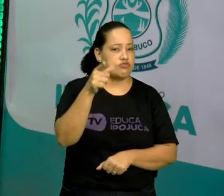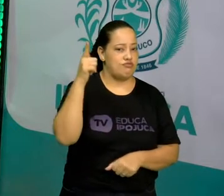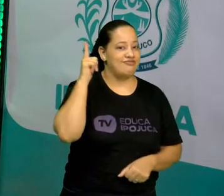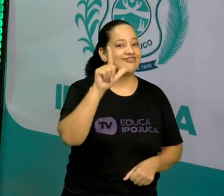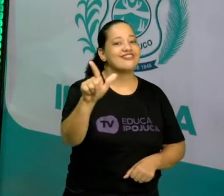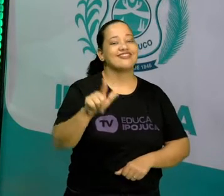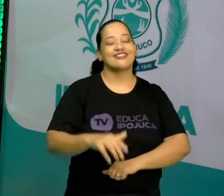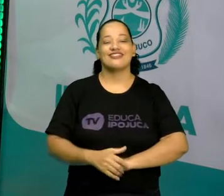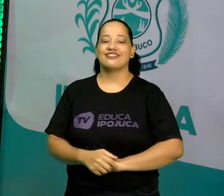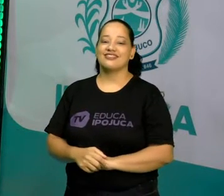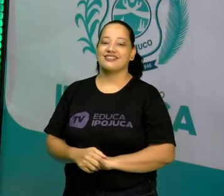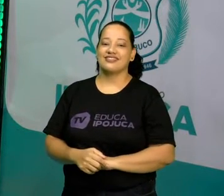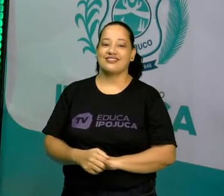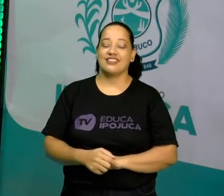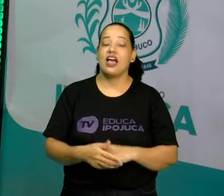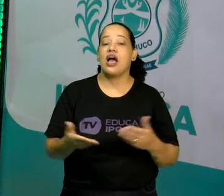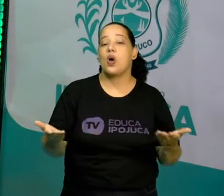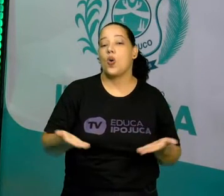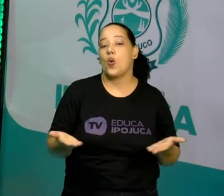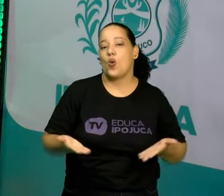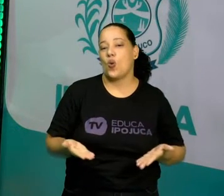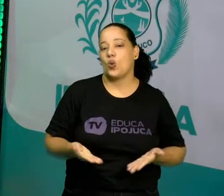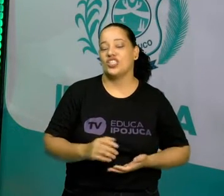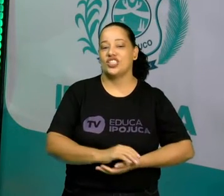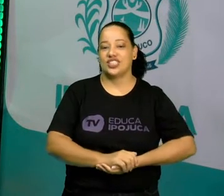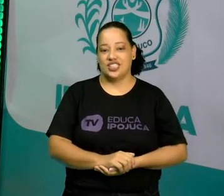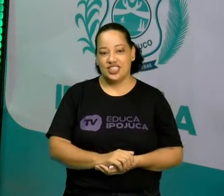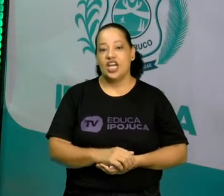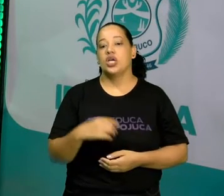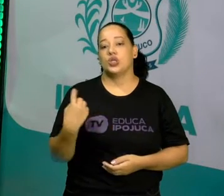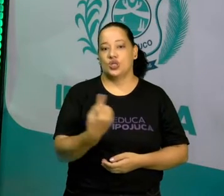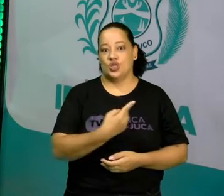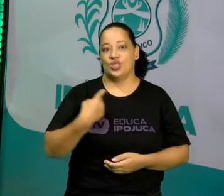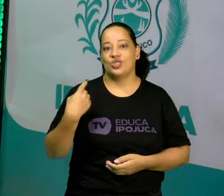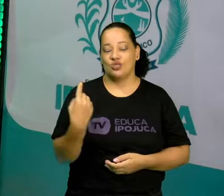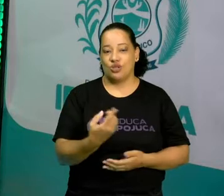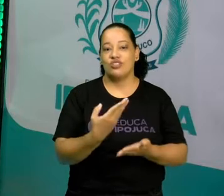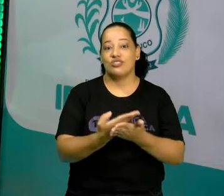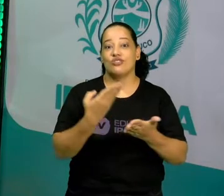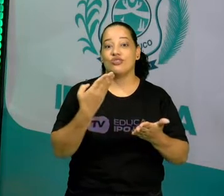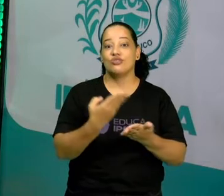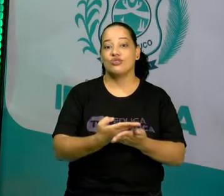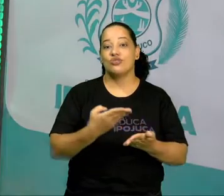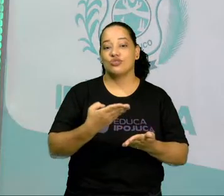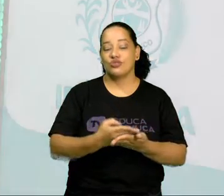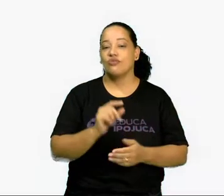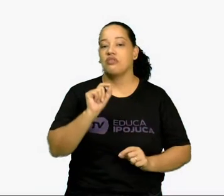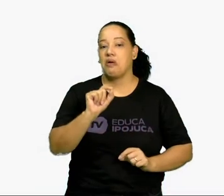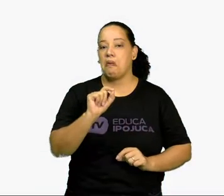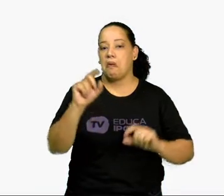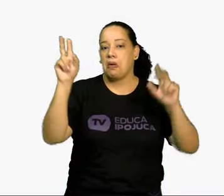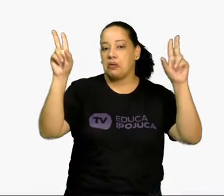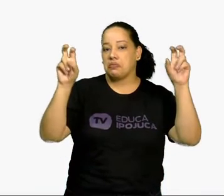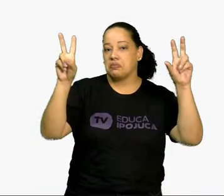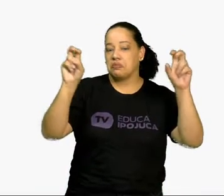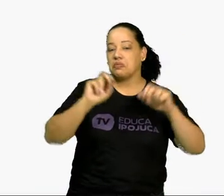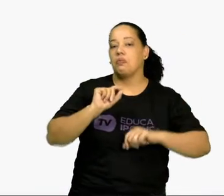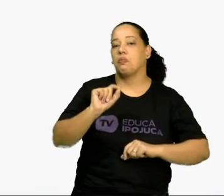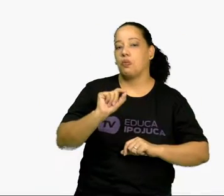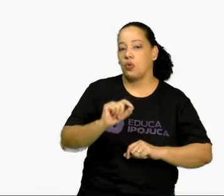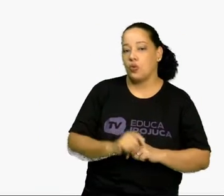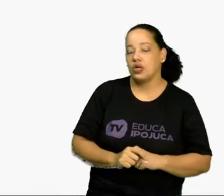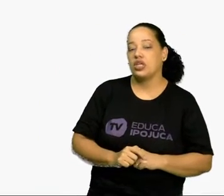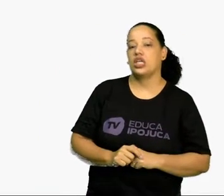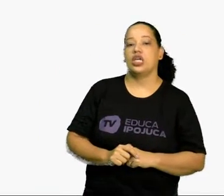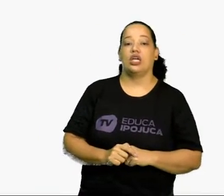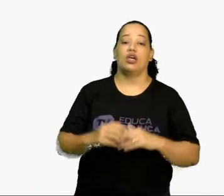Então, vamos lá. Mas hoje nós vamos estudar sobre os casos de congruência de